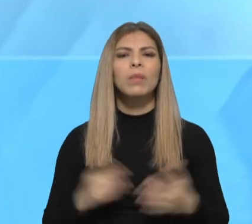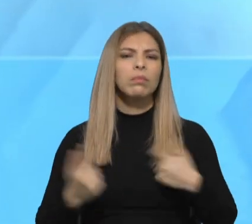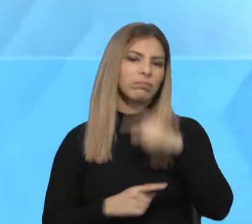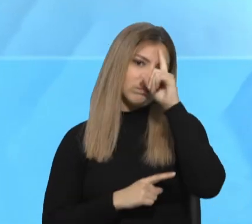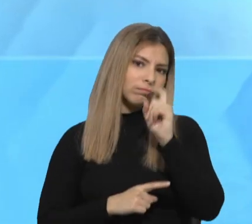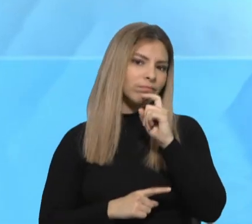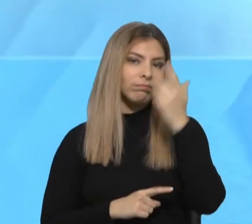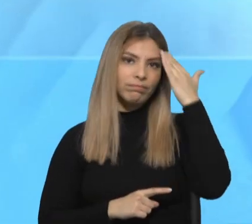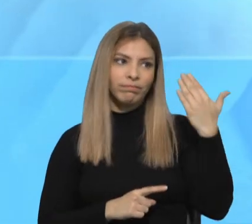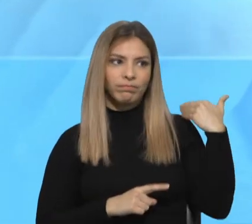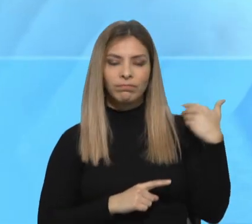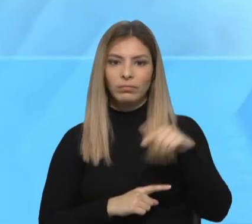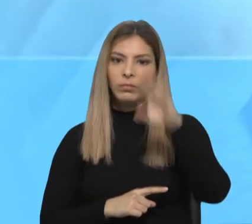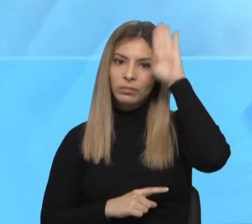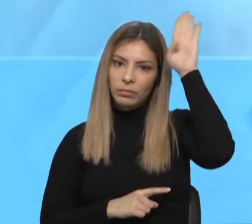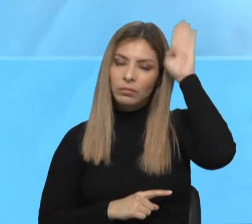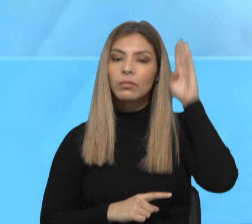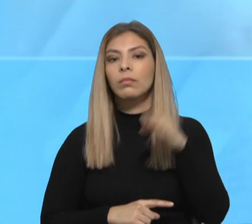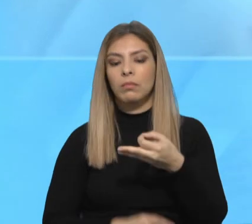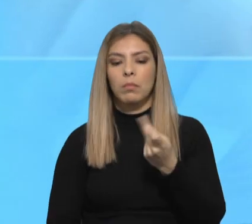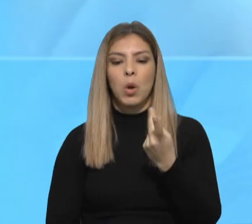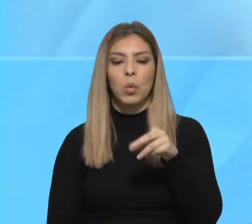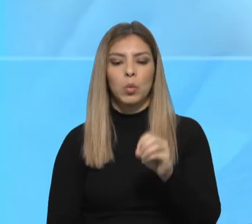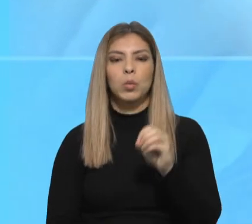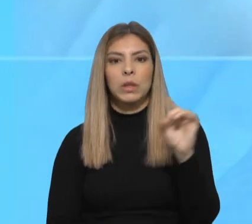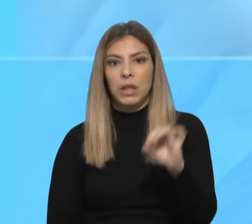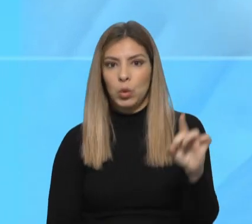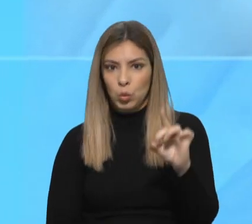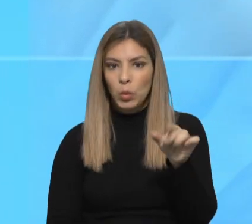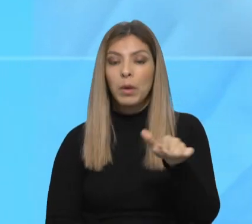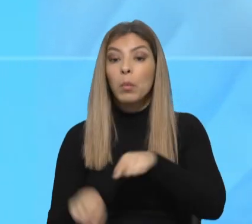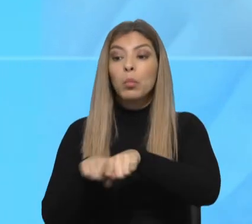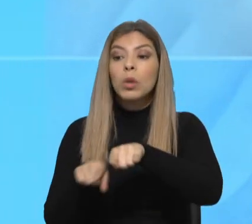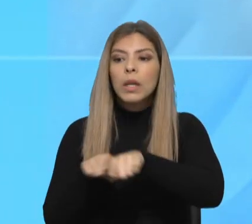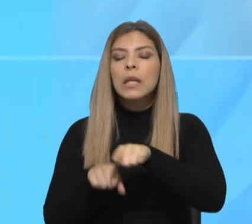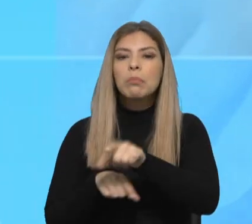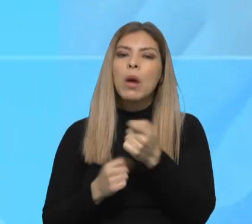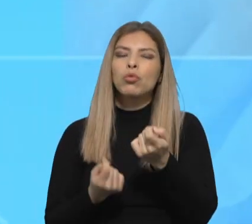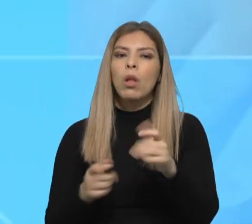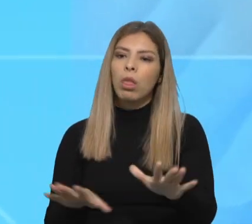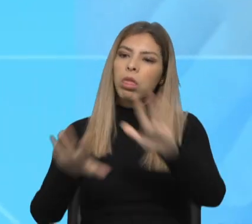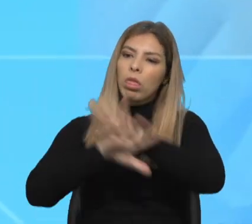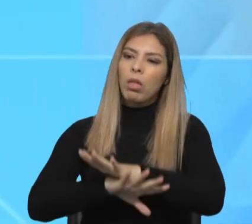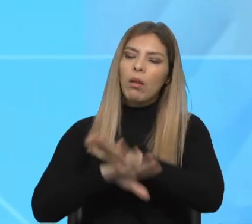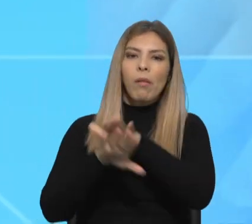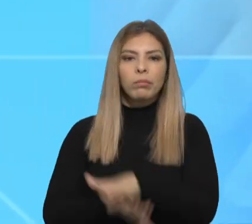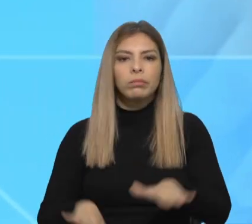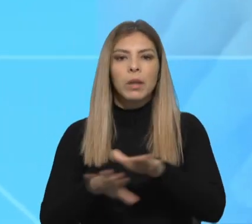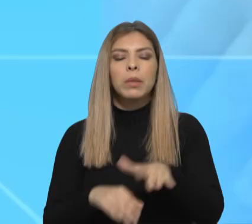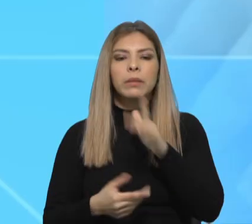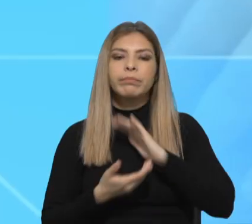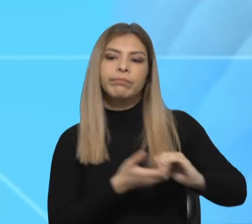Recordava o Papa Paulo VI quando ele um dia afirmou que a política é a forma mais sublime do exercício da